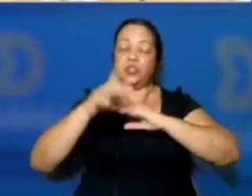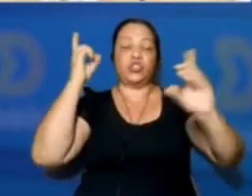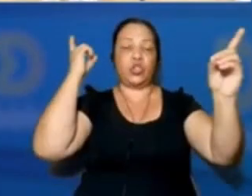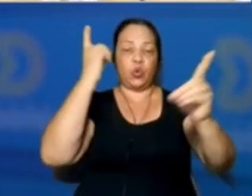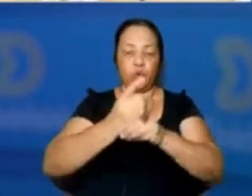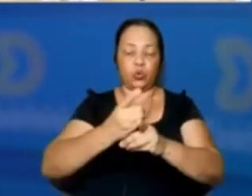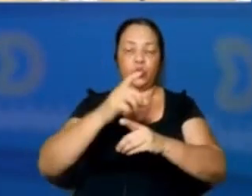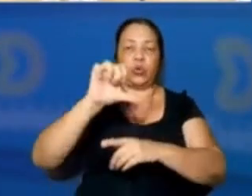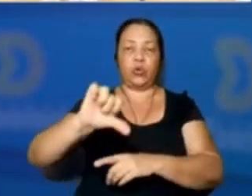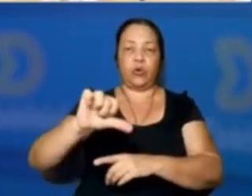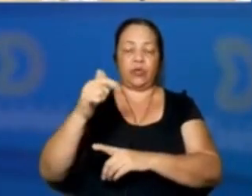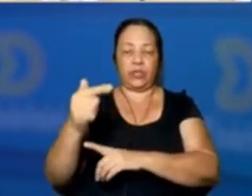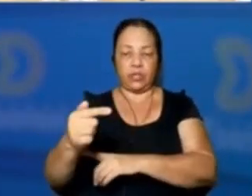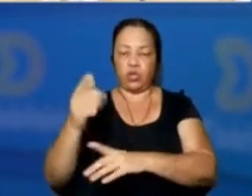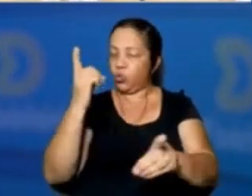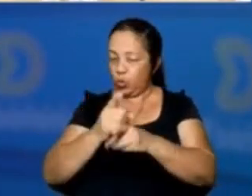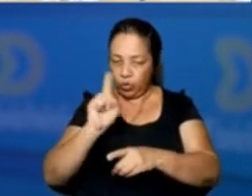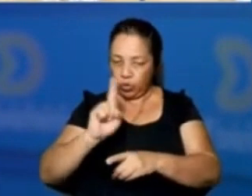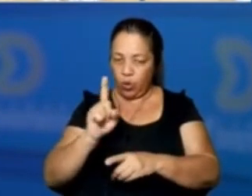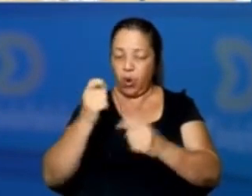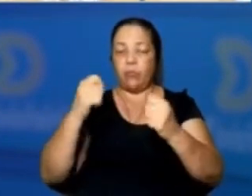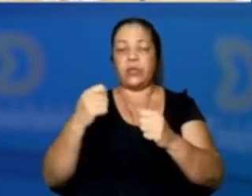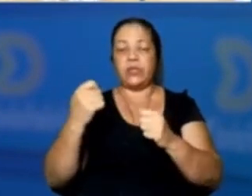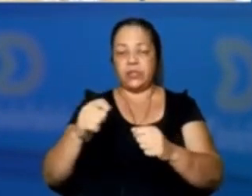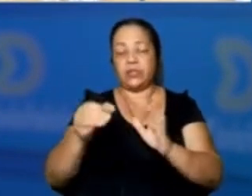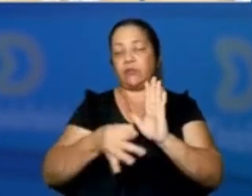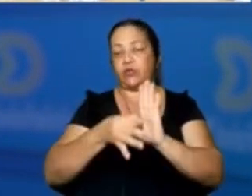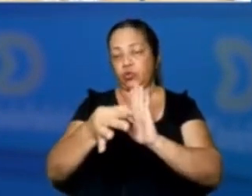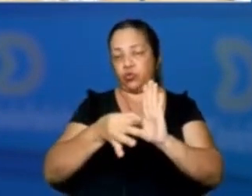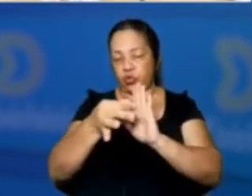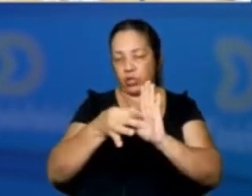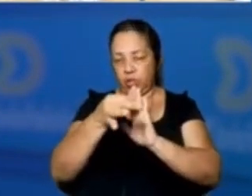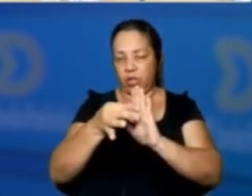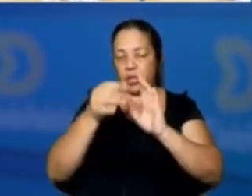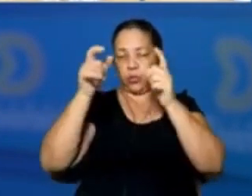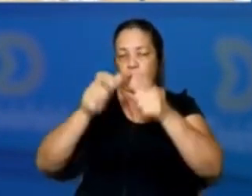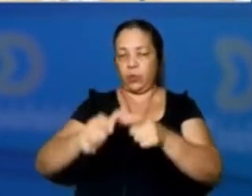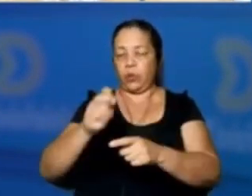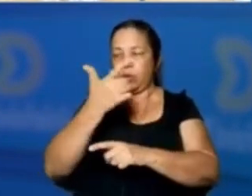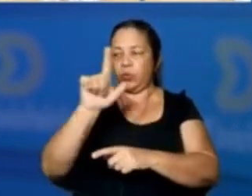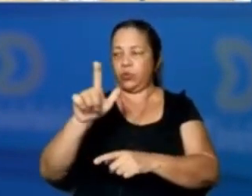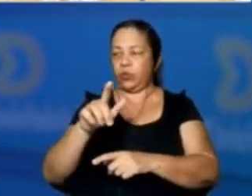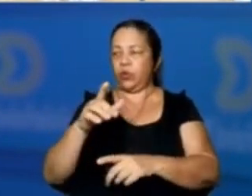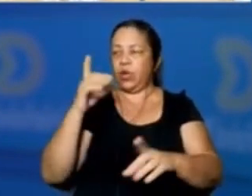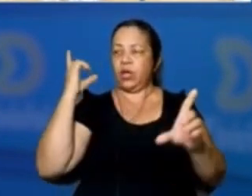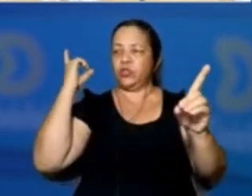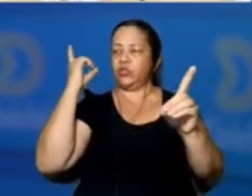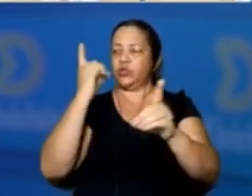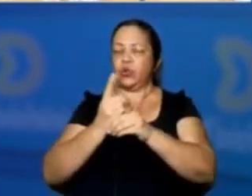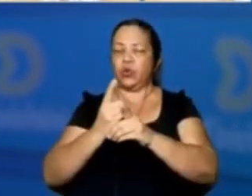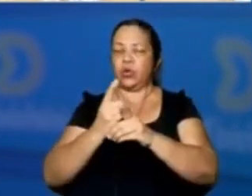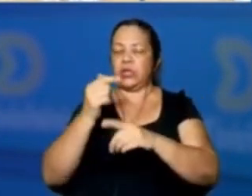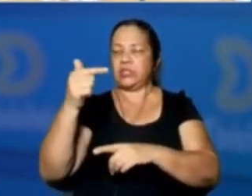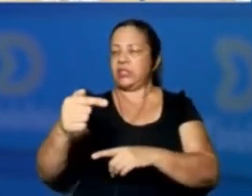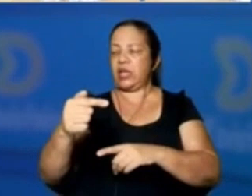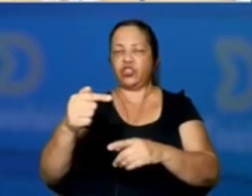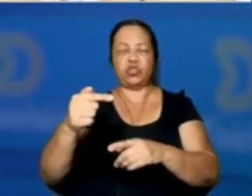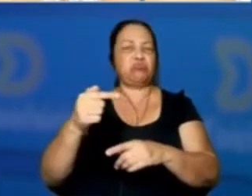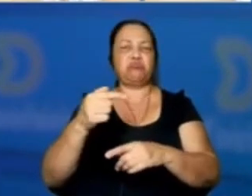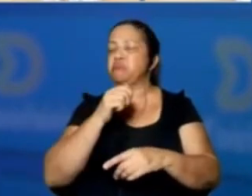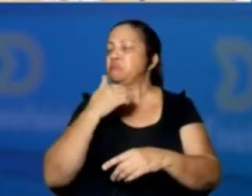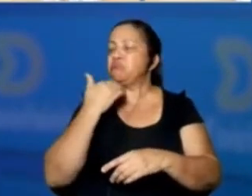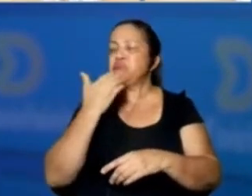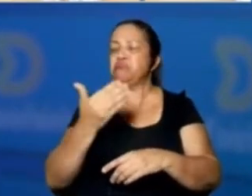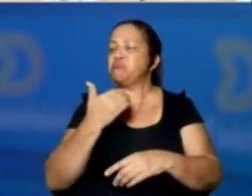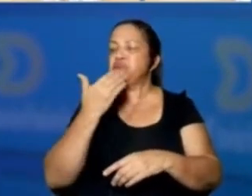gente tinha que sugerir outras nascentes. Então, a gente não localizou 7, 6 a gente não conseguiu acessar